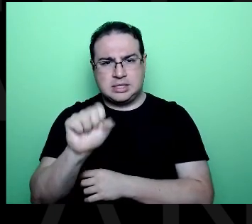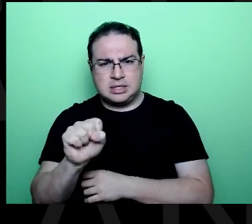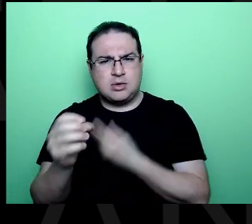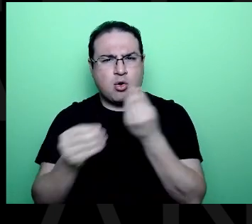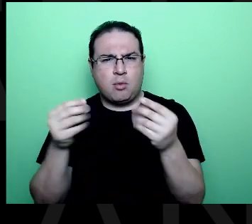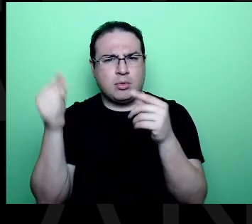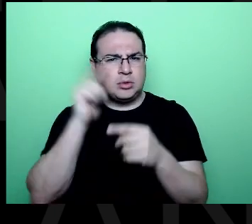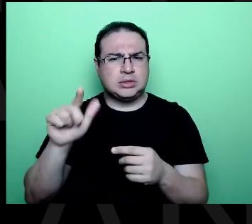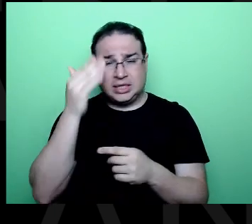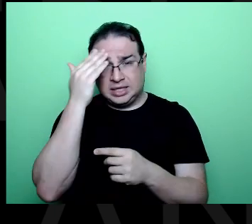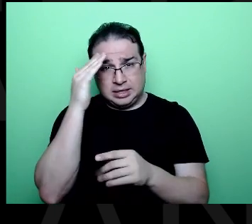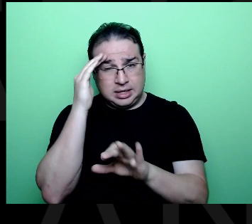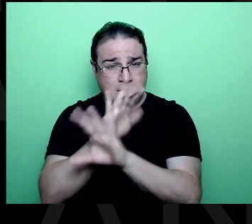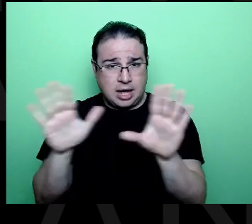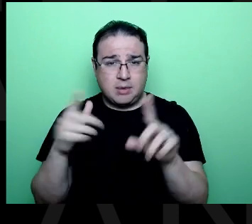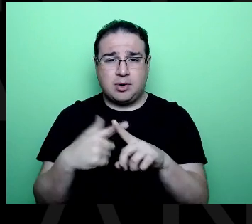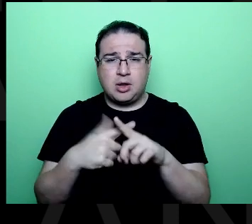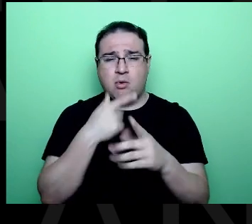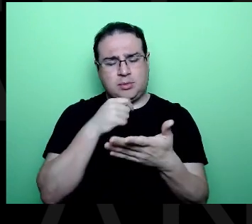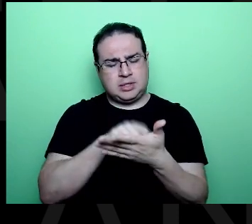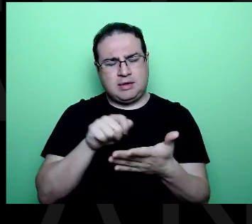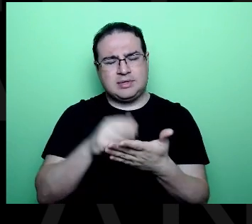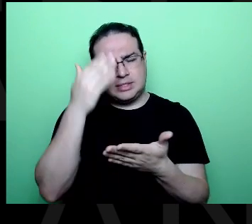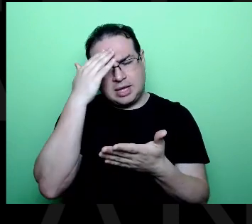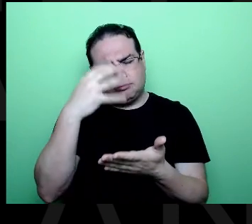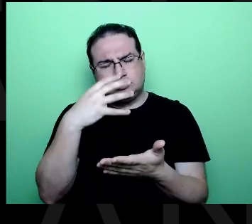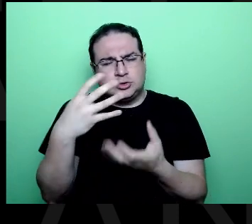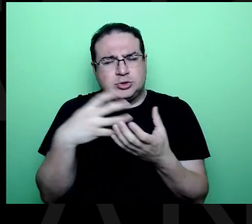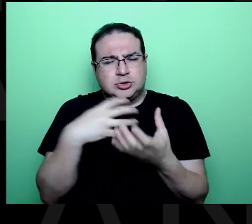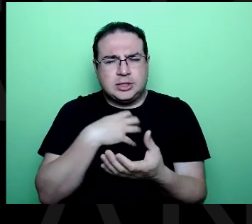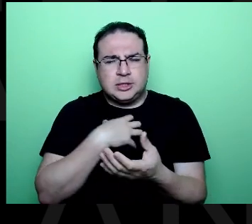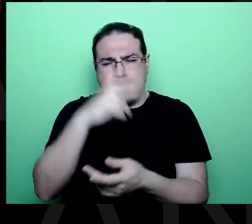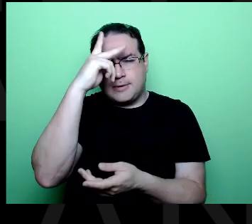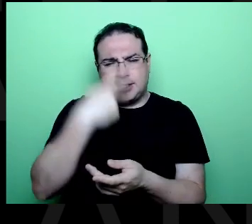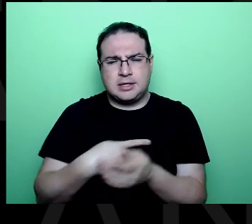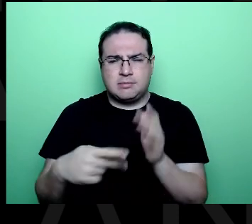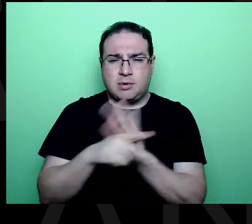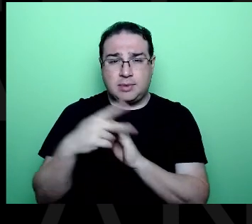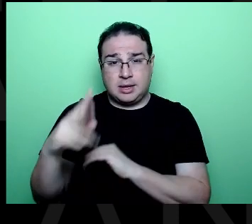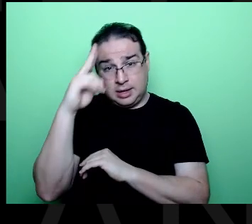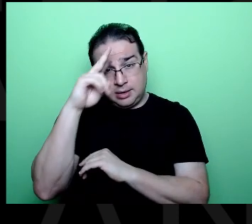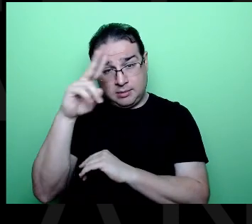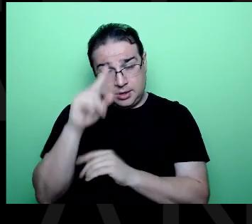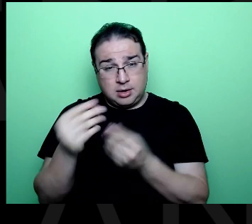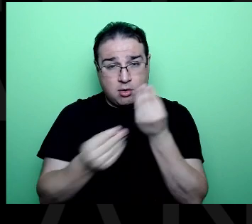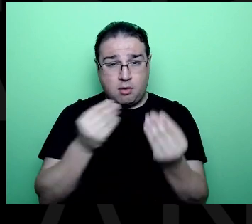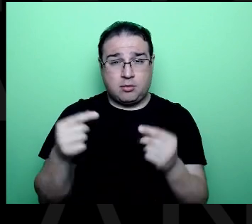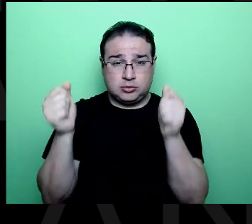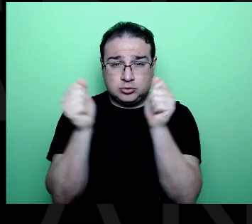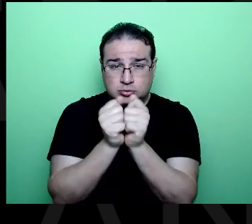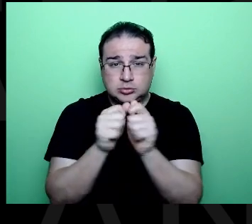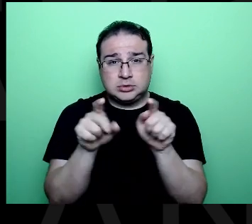personalidade da Olga, ele sabia como ela se colocava, né? Então, acho que tem um pouquinho disso também. Além, a